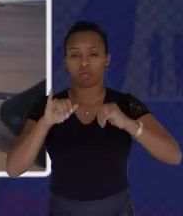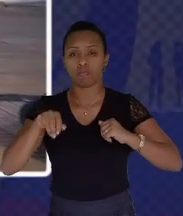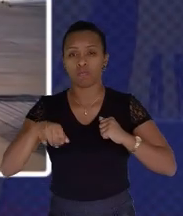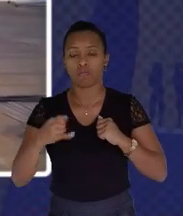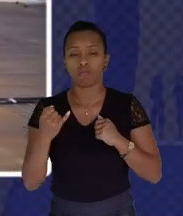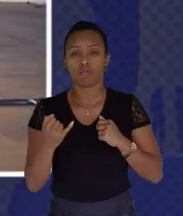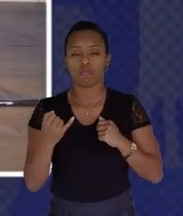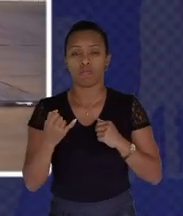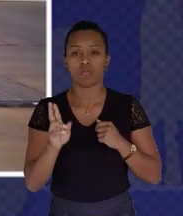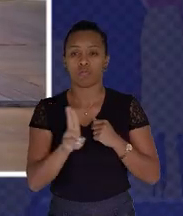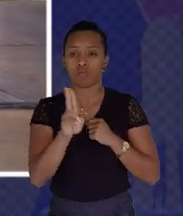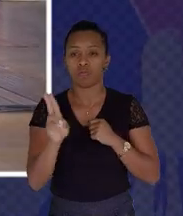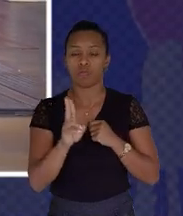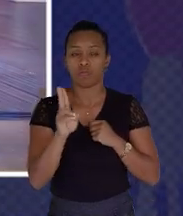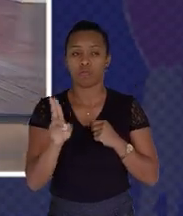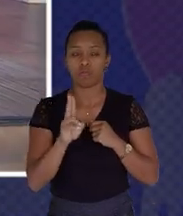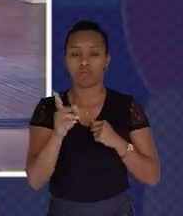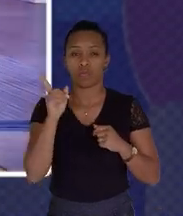Universidade.